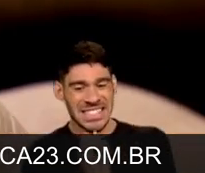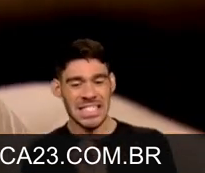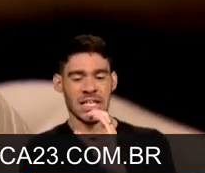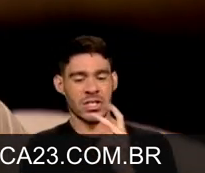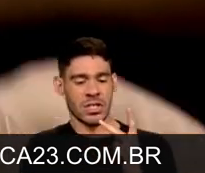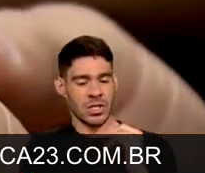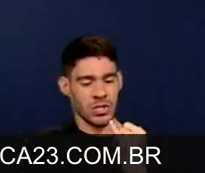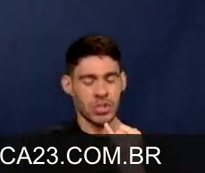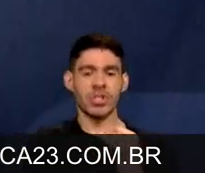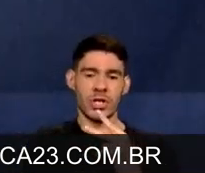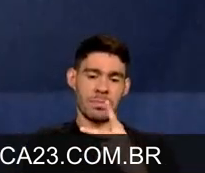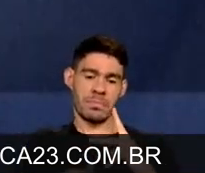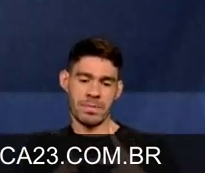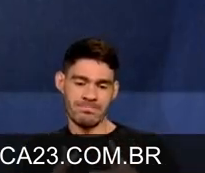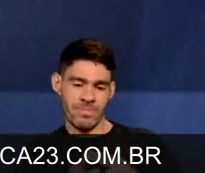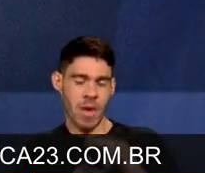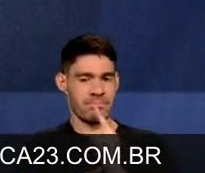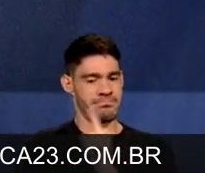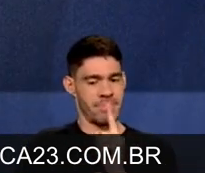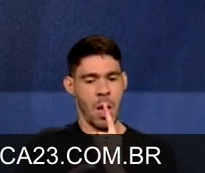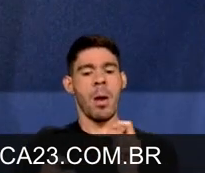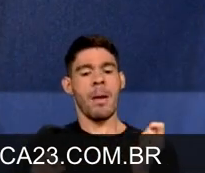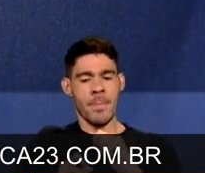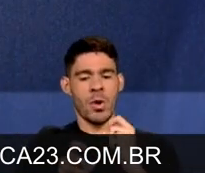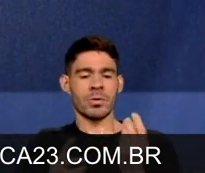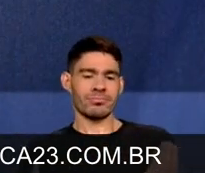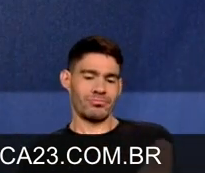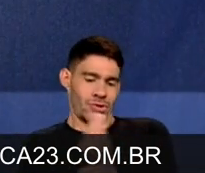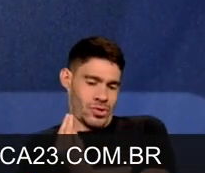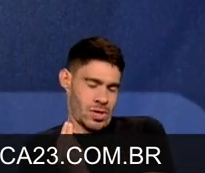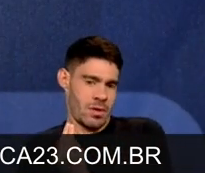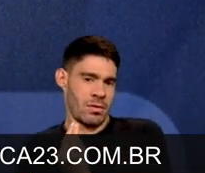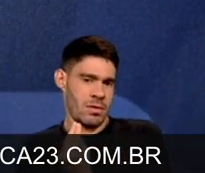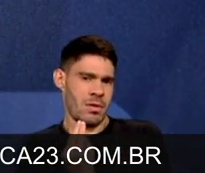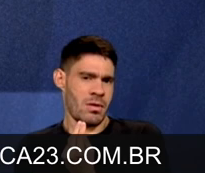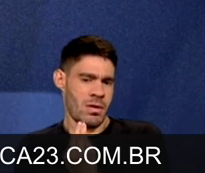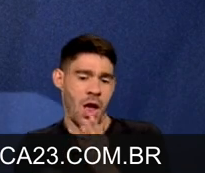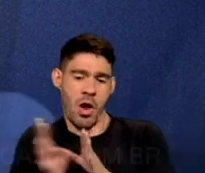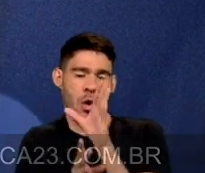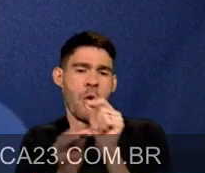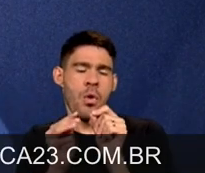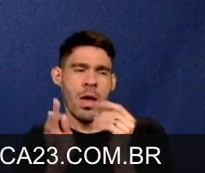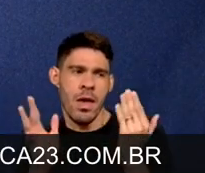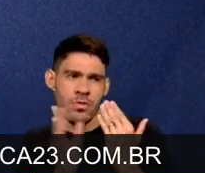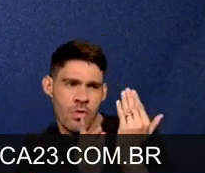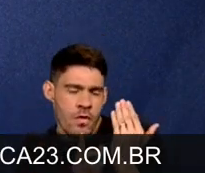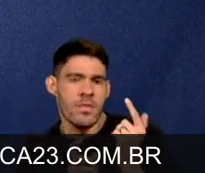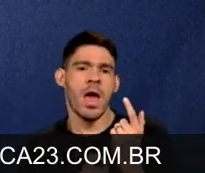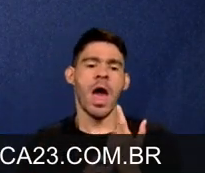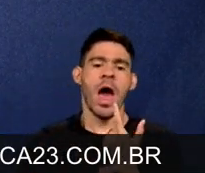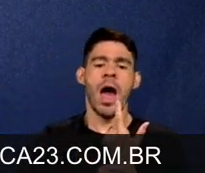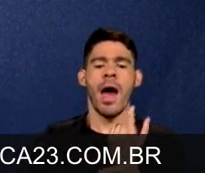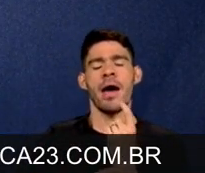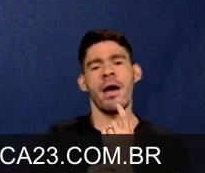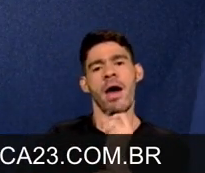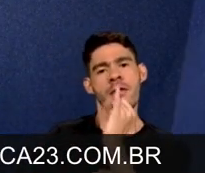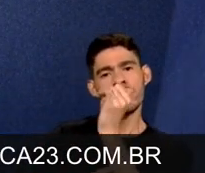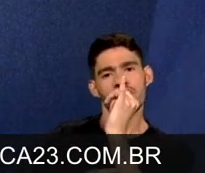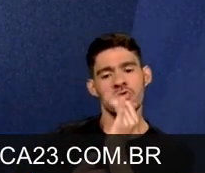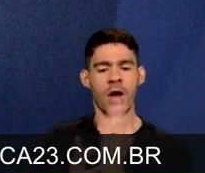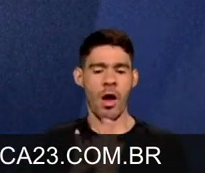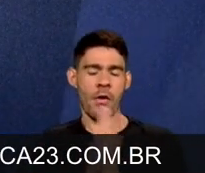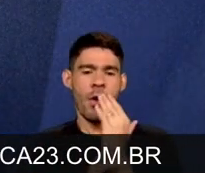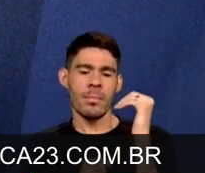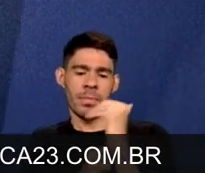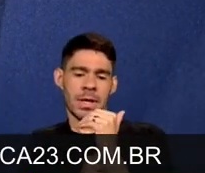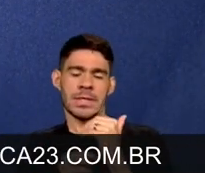fazer transações. A orientação é desconfiar sempre. Algumas dicas de segurança podem ajudar. Não compartilhe